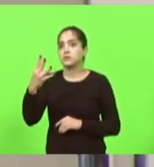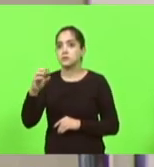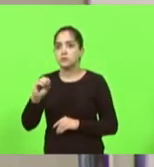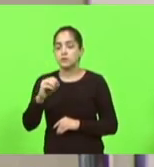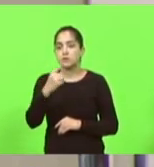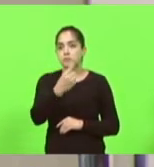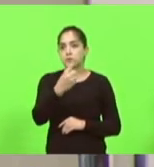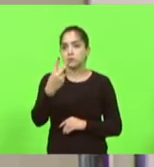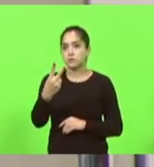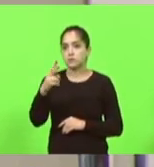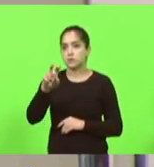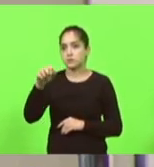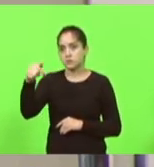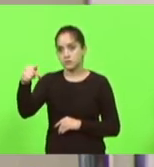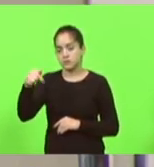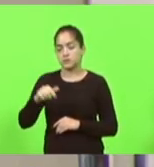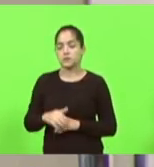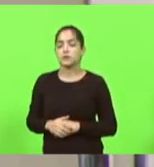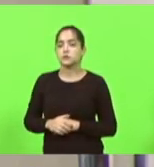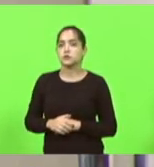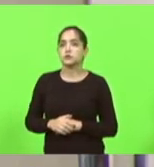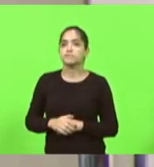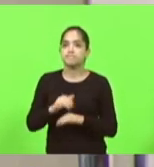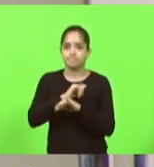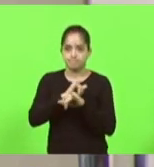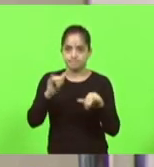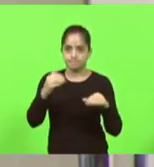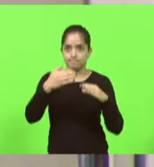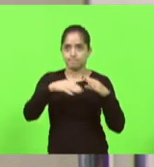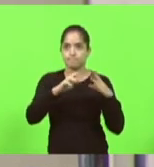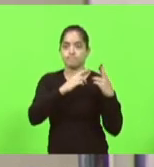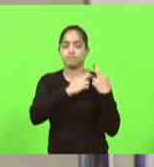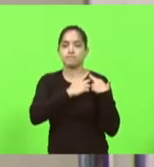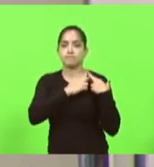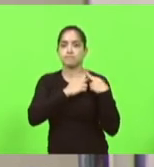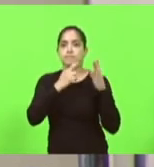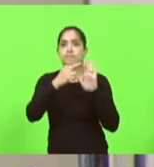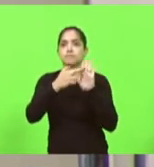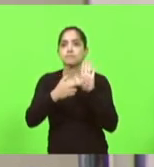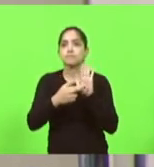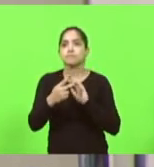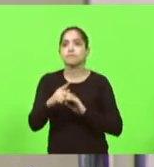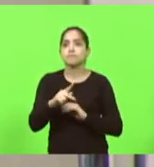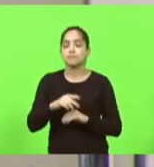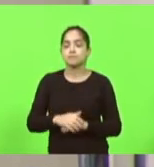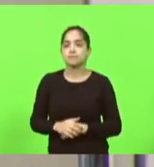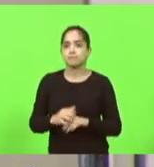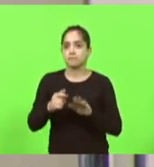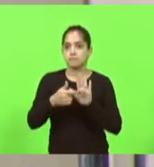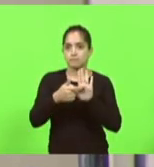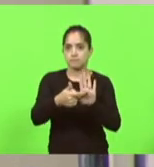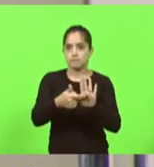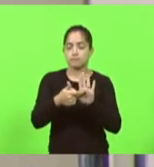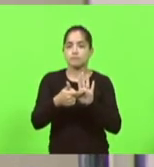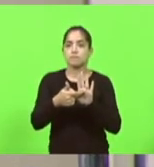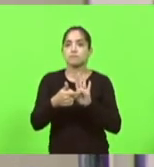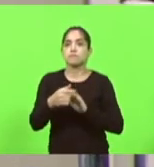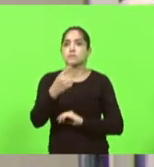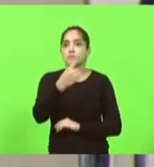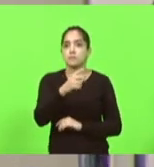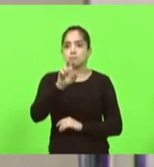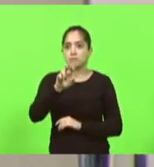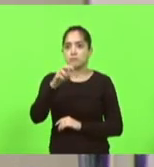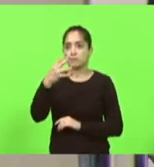1255 e 1257. Esta presidência comunica e encaminhará aos destinatários, conforme determina o regimento interno, as seguintes indicações. Indicações